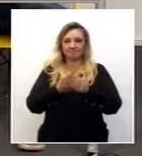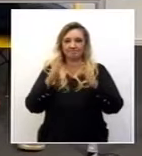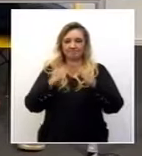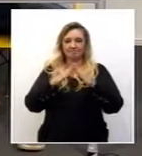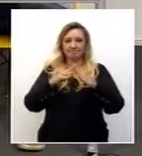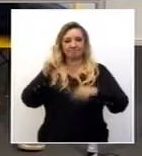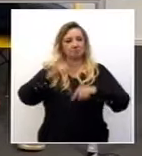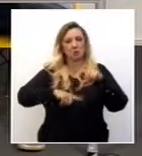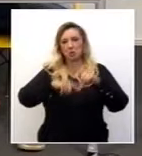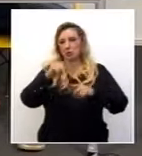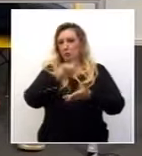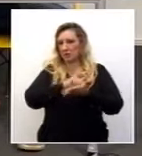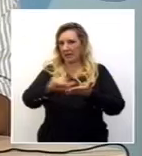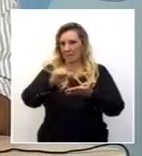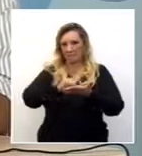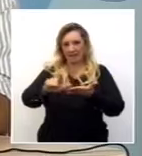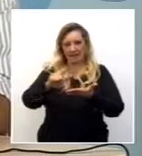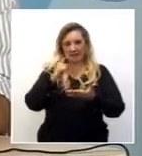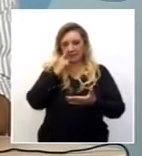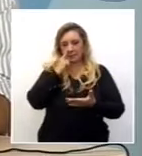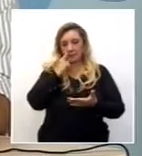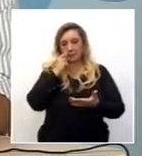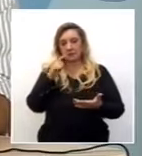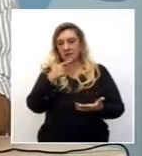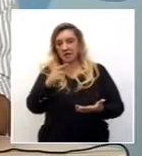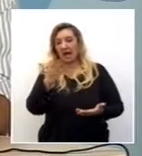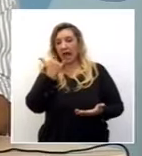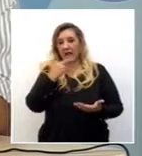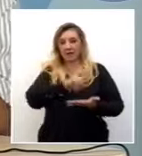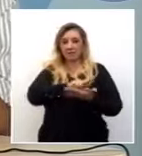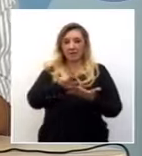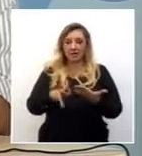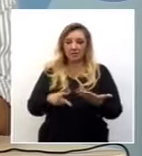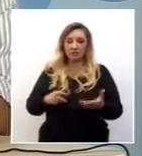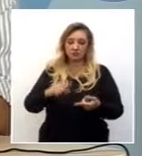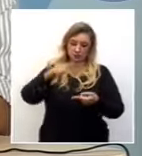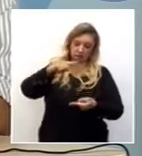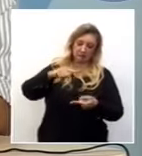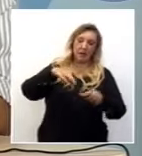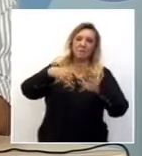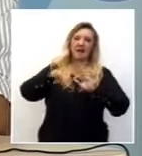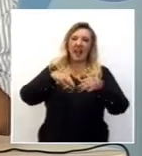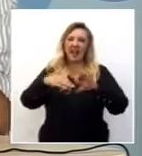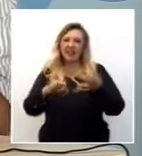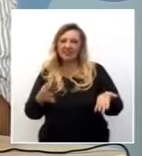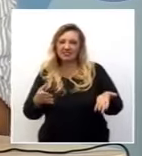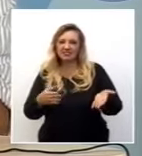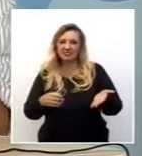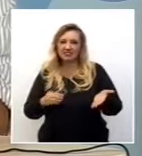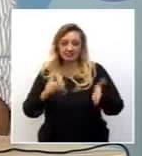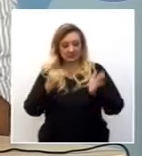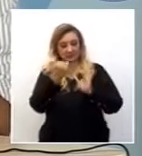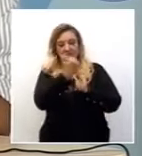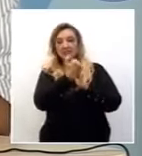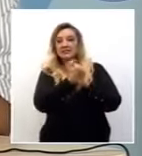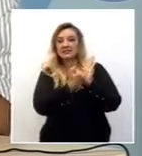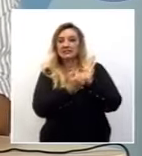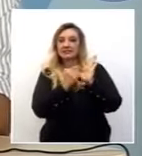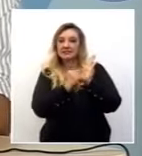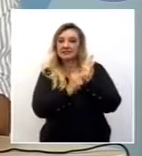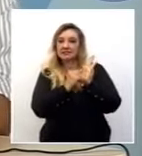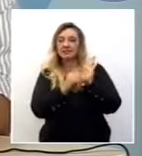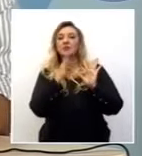de produtos de limpeza ou não, né? Alimentos. É uma embalagem plástica, tem uma classificaçãozinha,